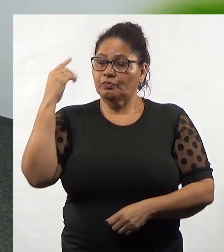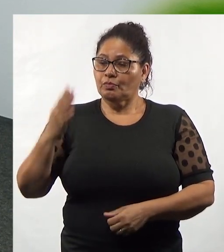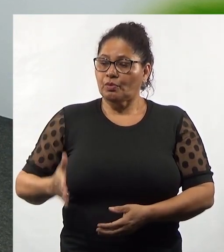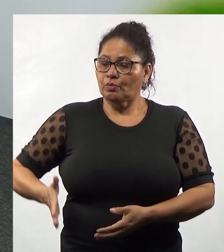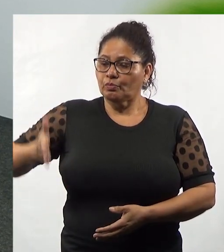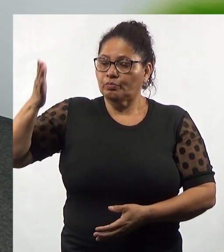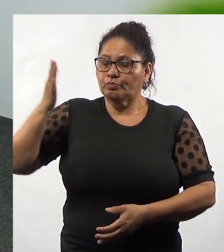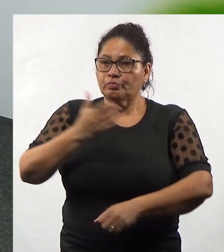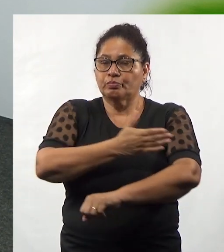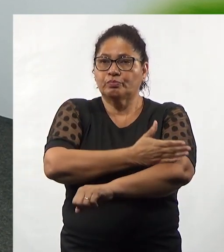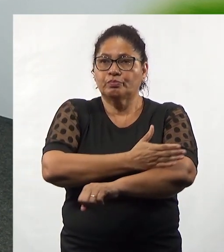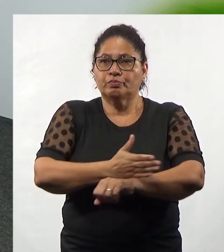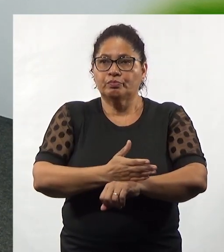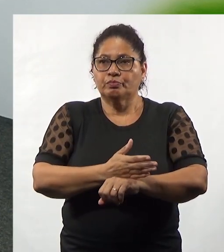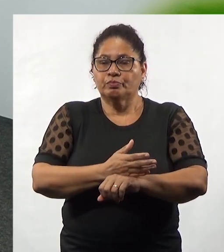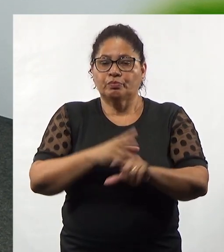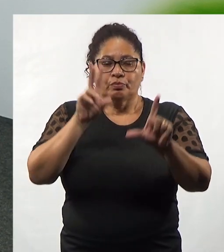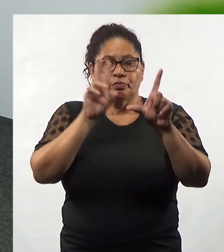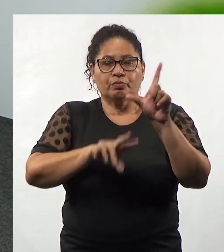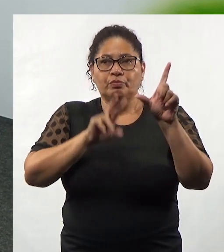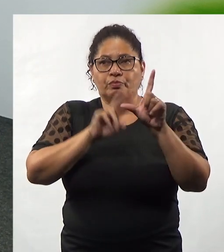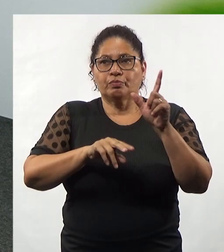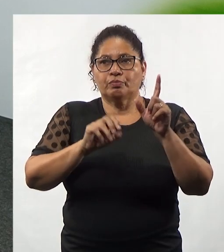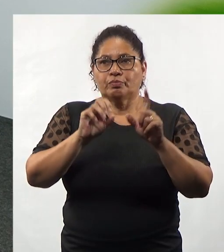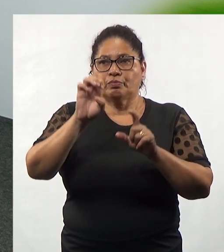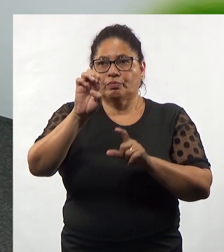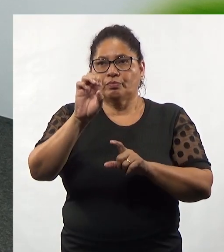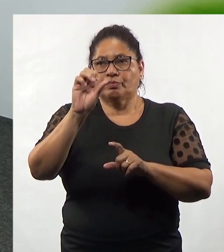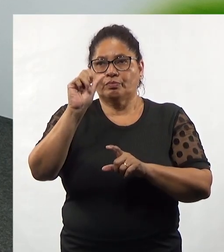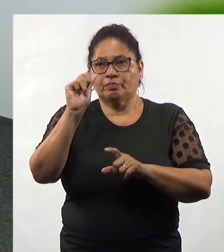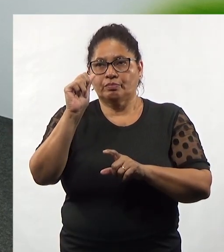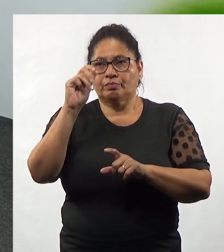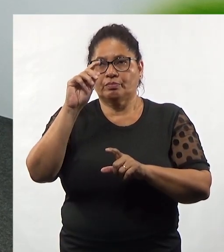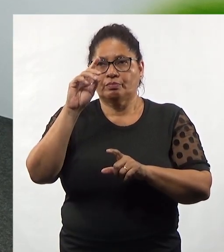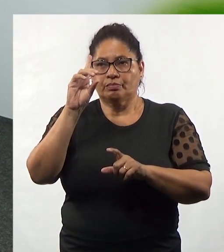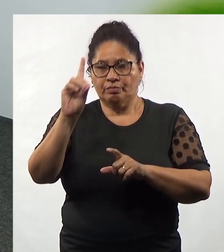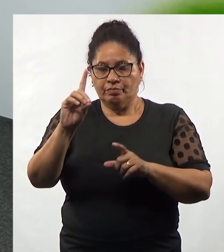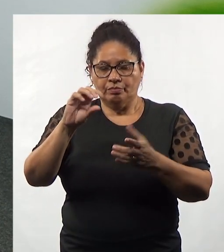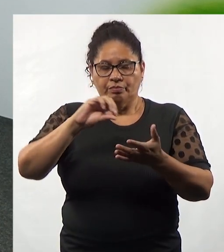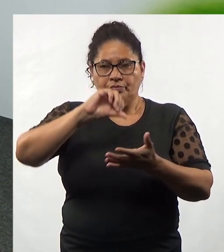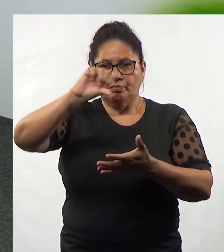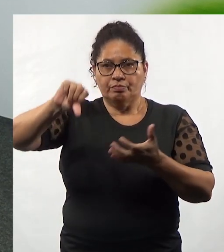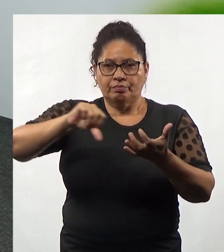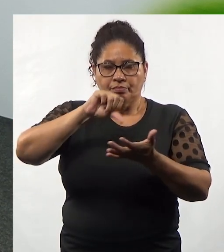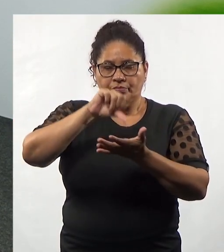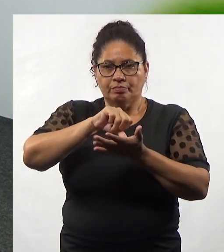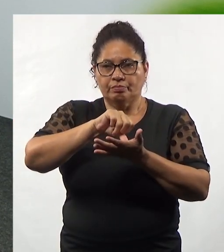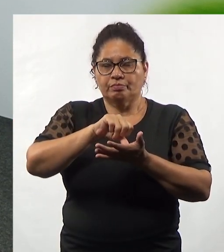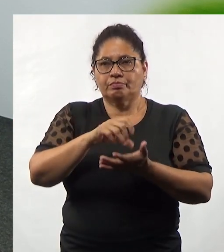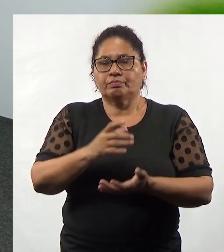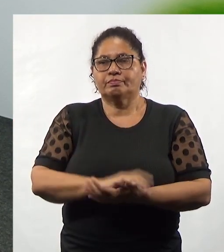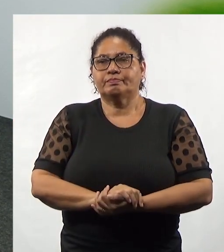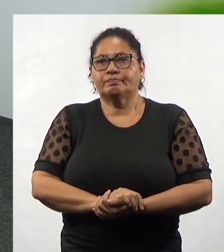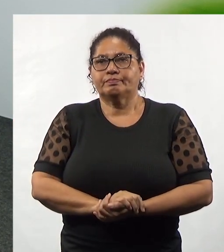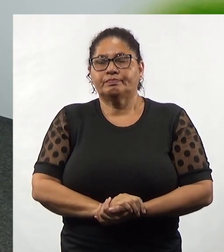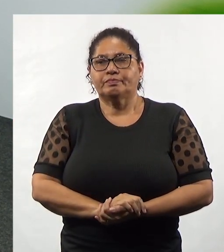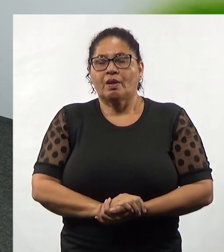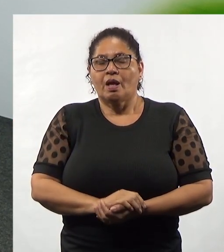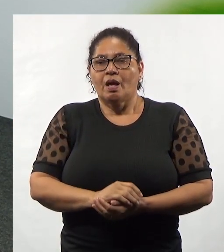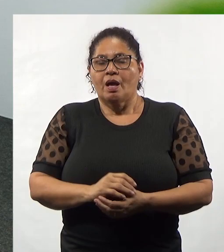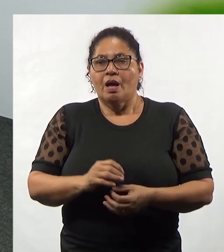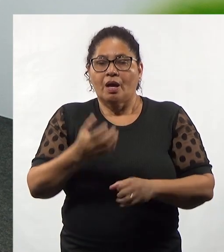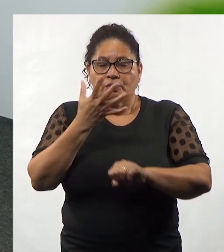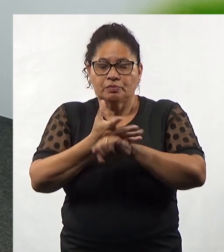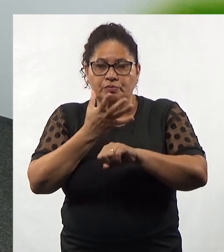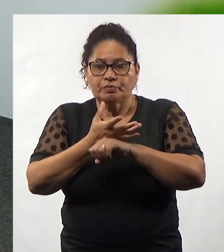branca com os dizeres EAD Mudando Realidades. A disciplina que nós vamos trabalhar